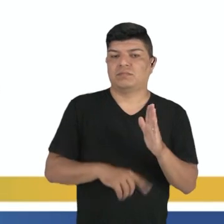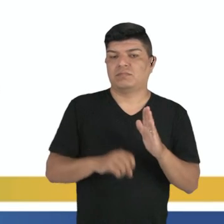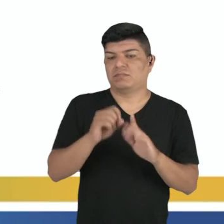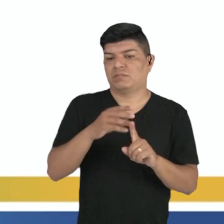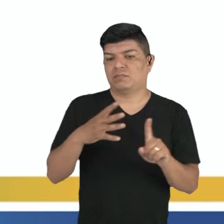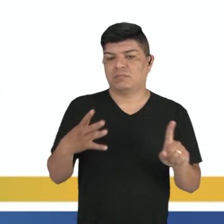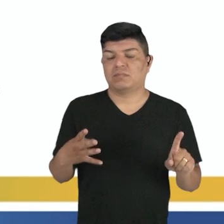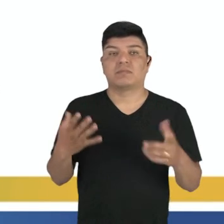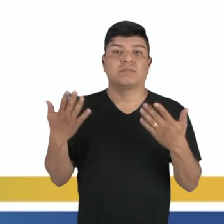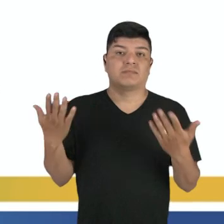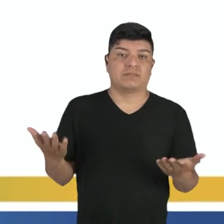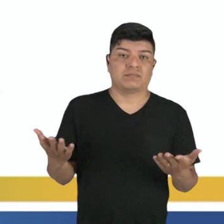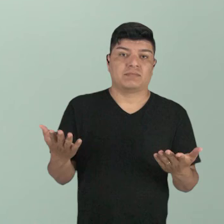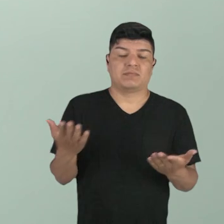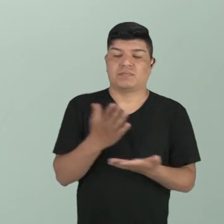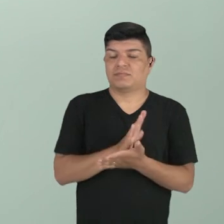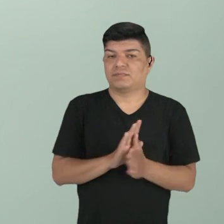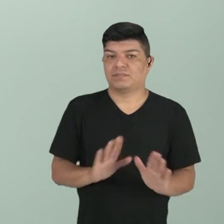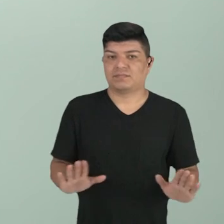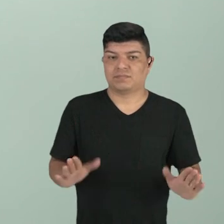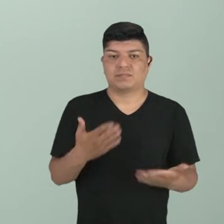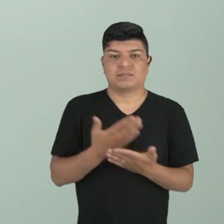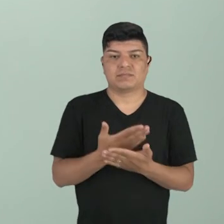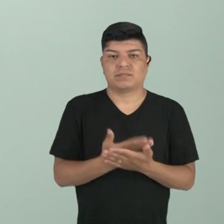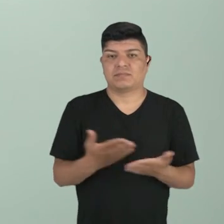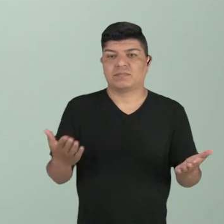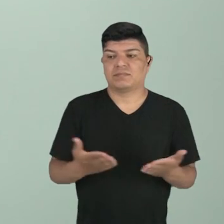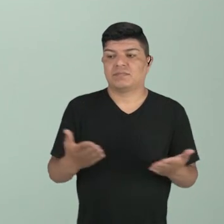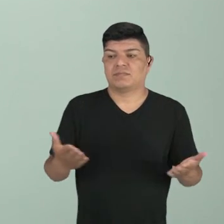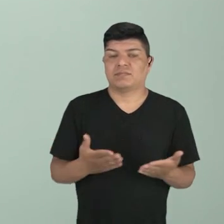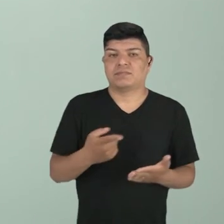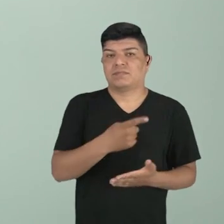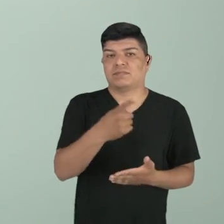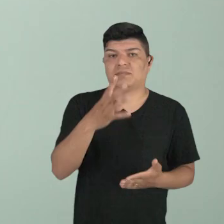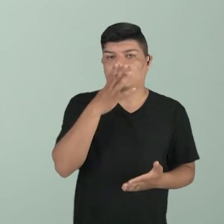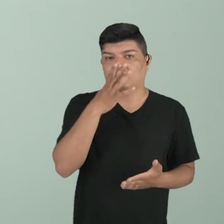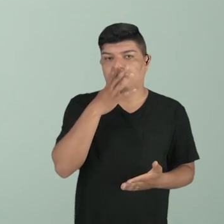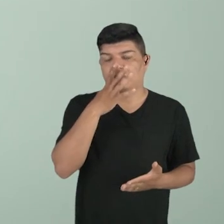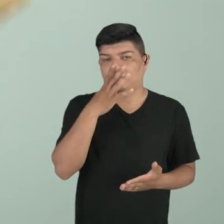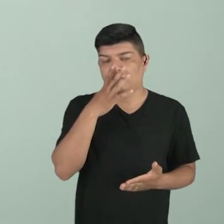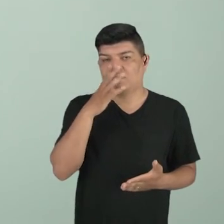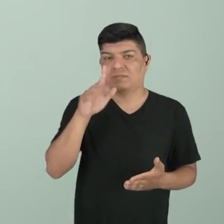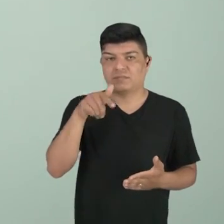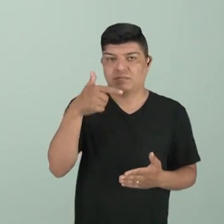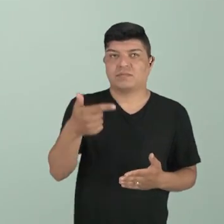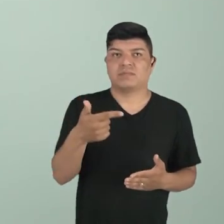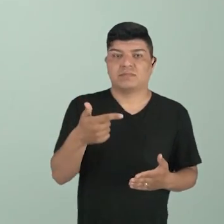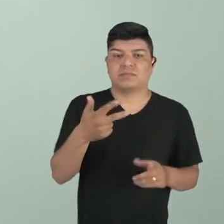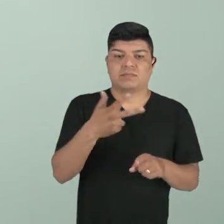galerinha? Então é isso. Nós acabamos a nossa aula por aqui. Para vocês assistirem esse e os